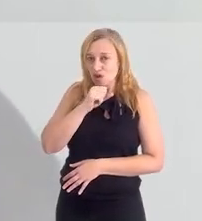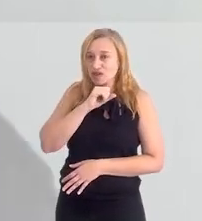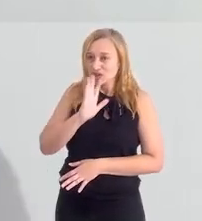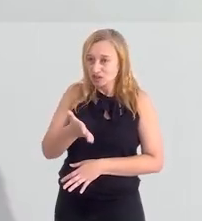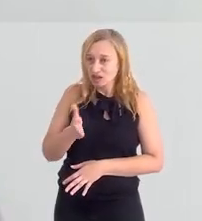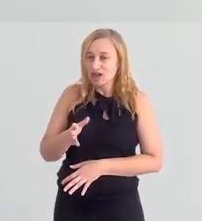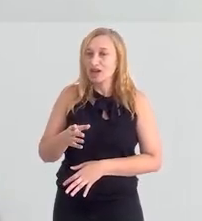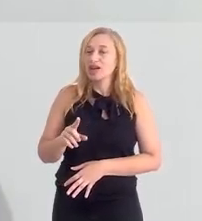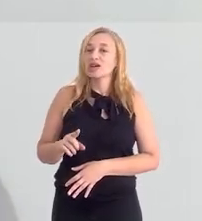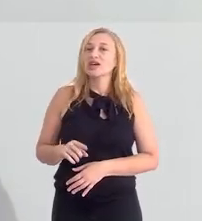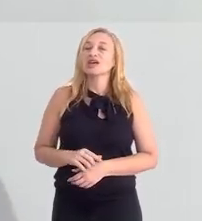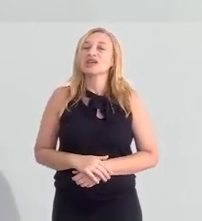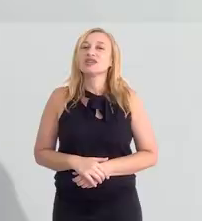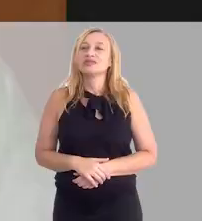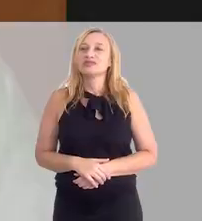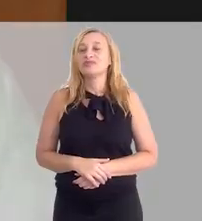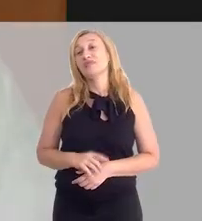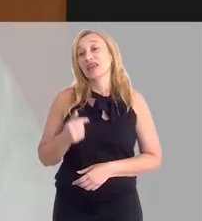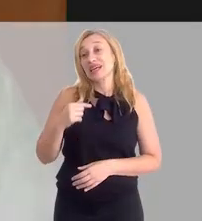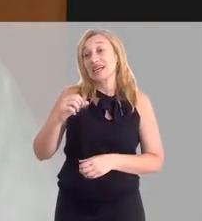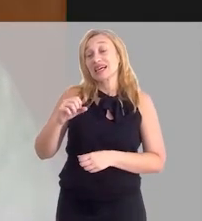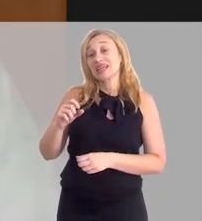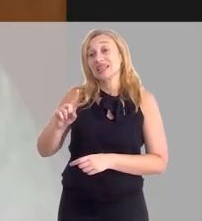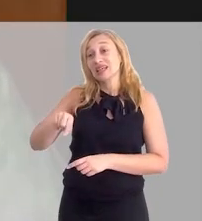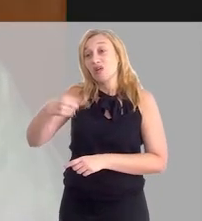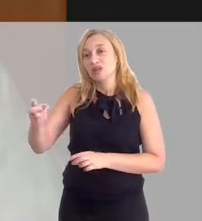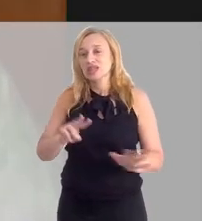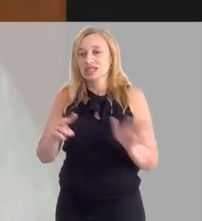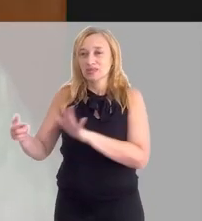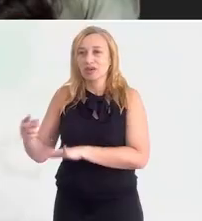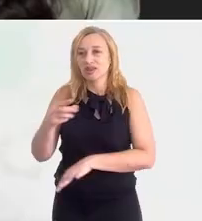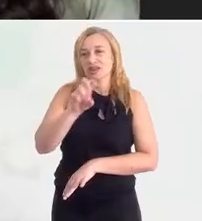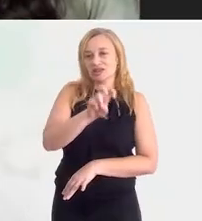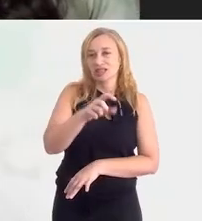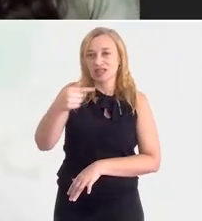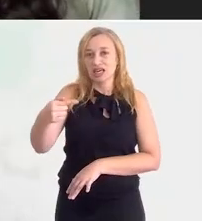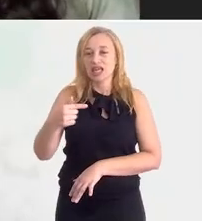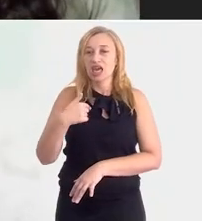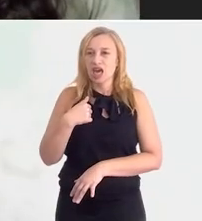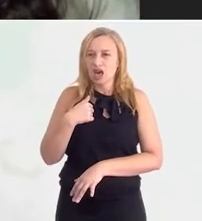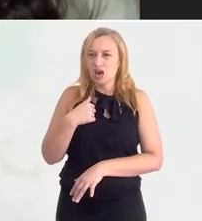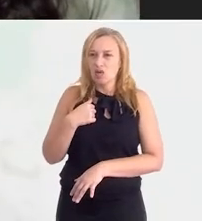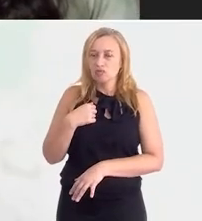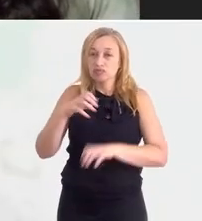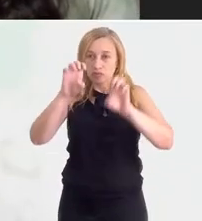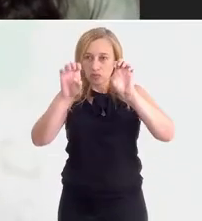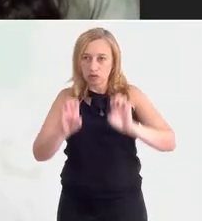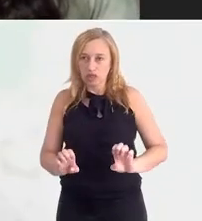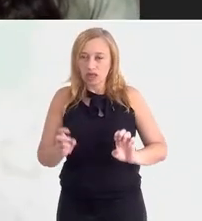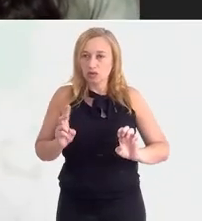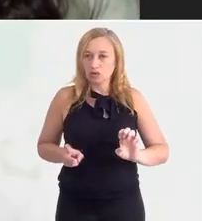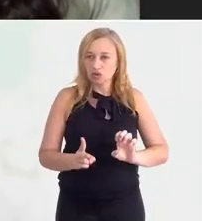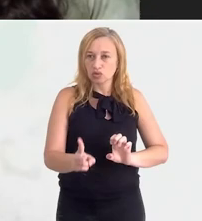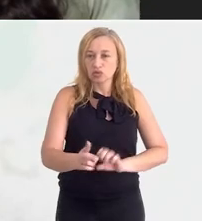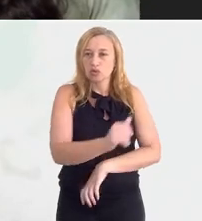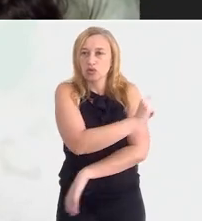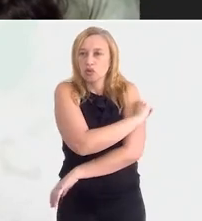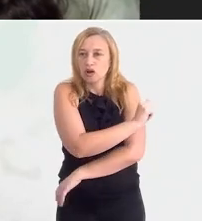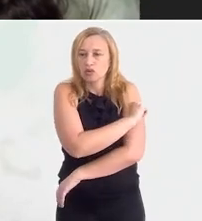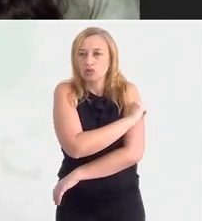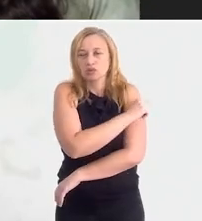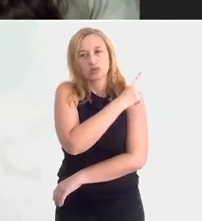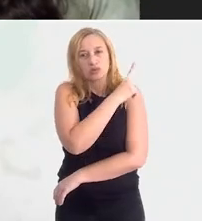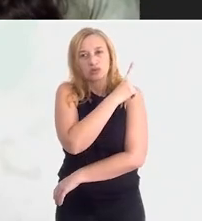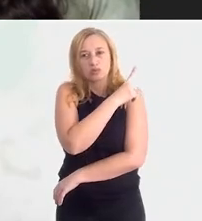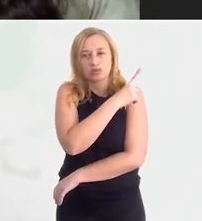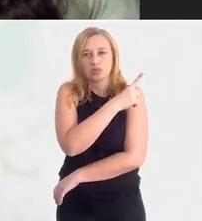idade. Quer dizer, eu faço 57 anos semana que vem. Linda. Daniela, eu mantenho a ética do estudante de